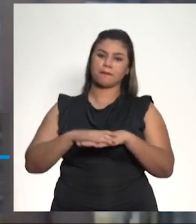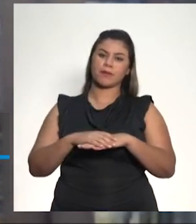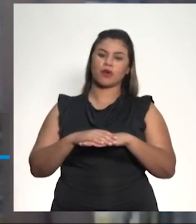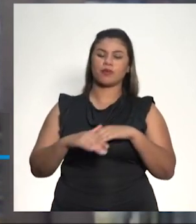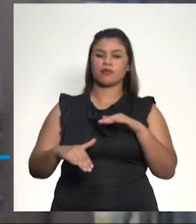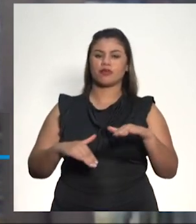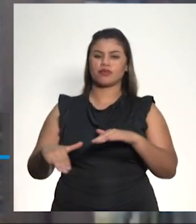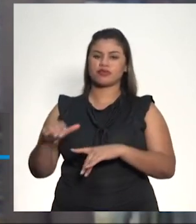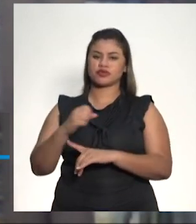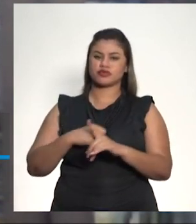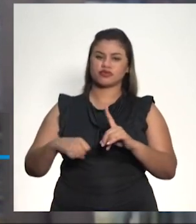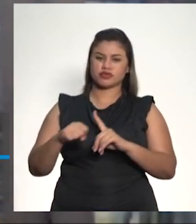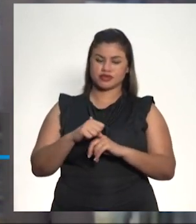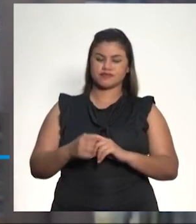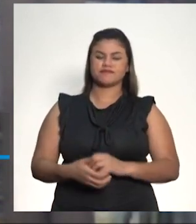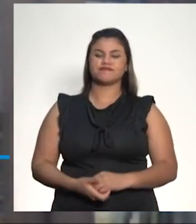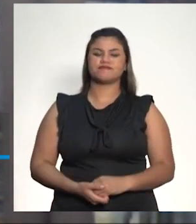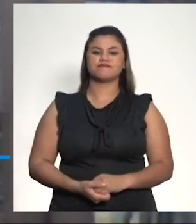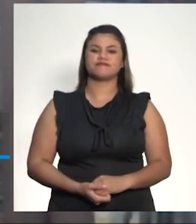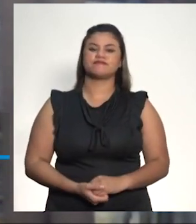movimento social.